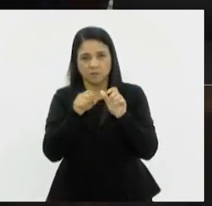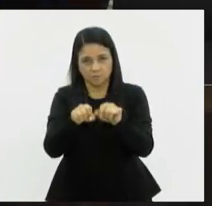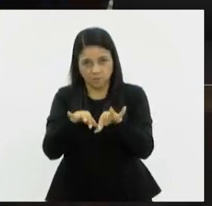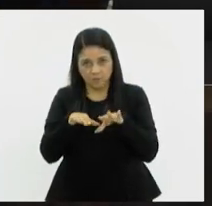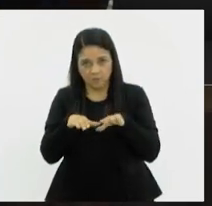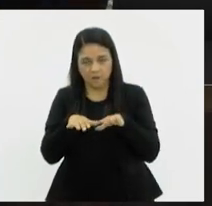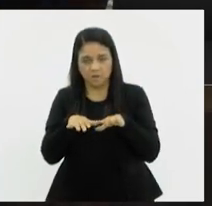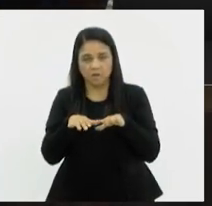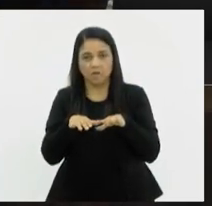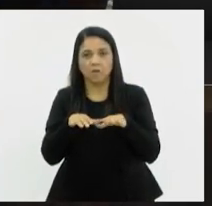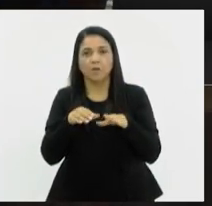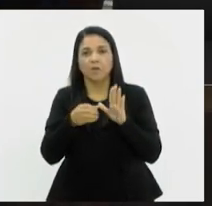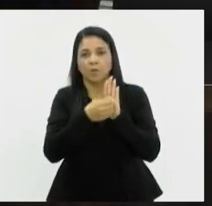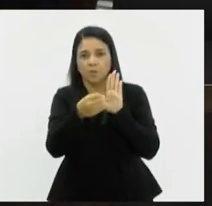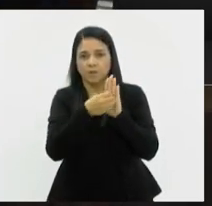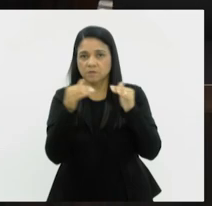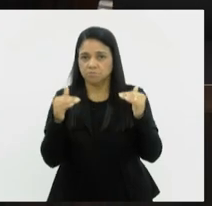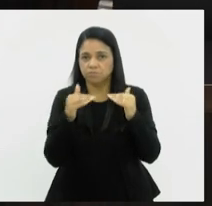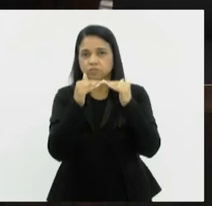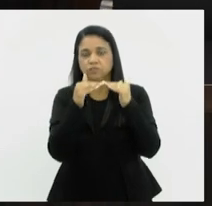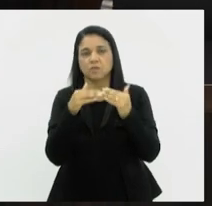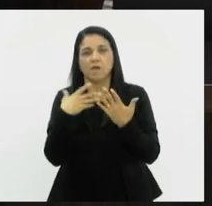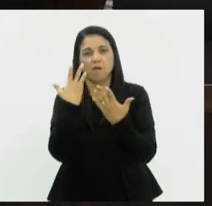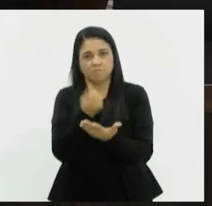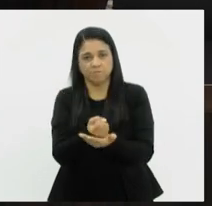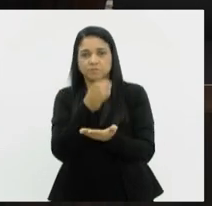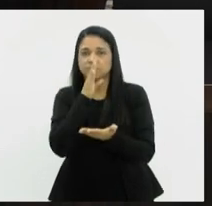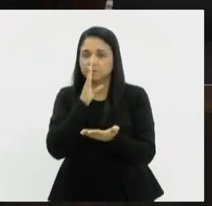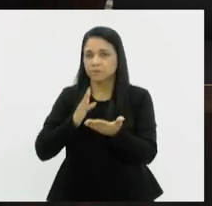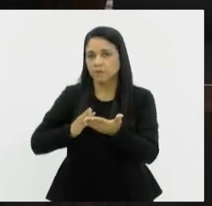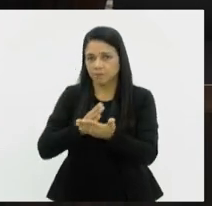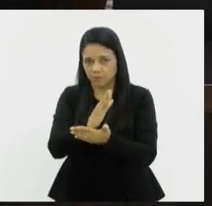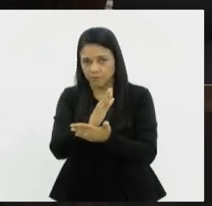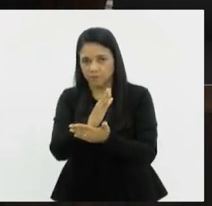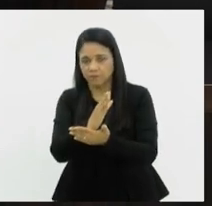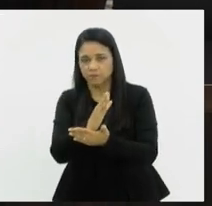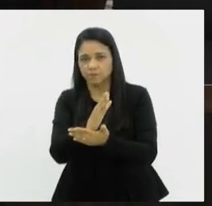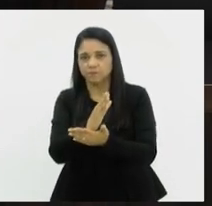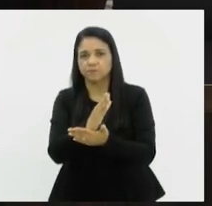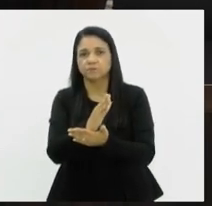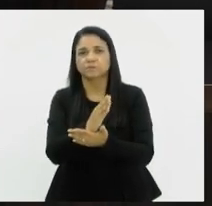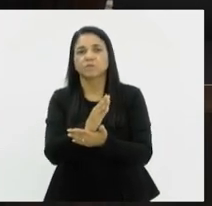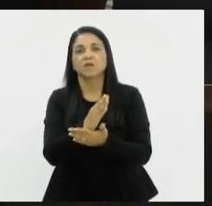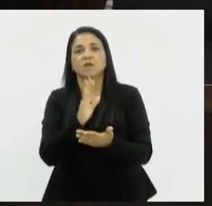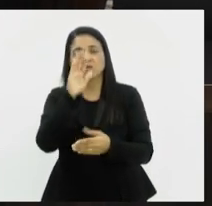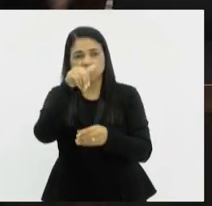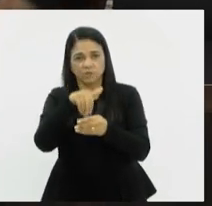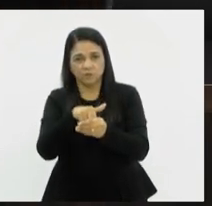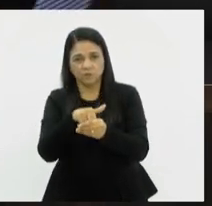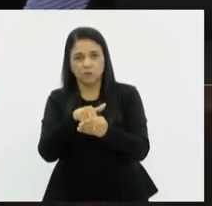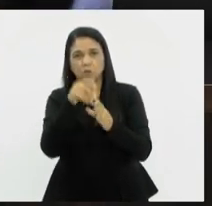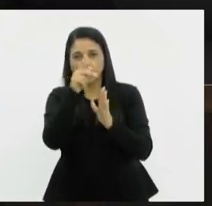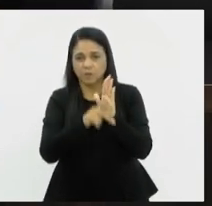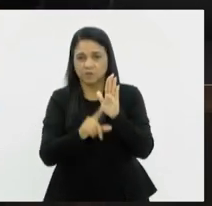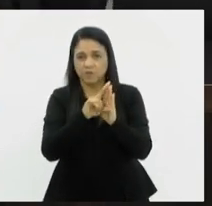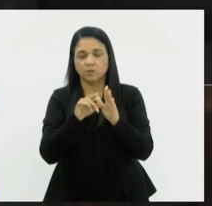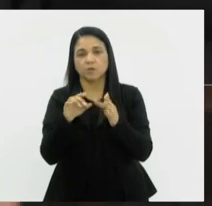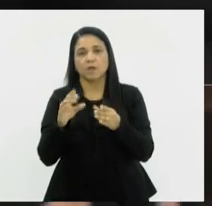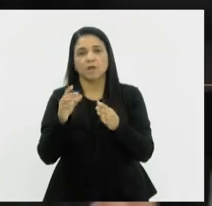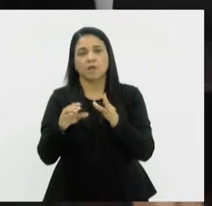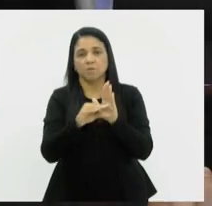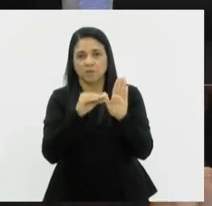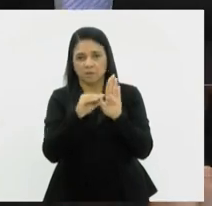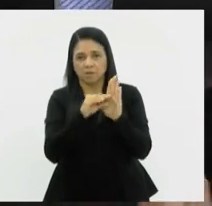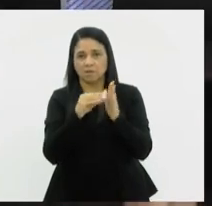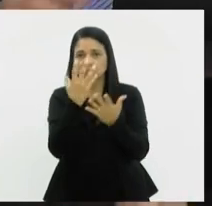plenário, com o parecer favorável. Senhores que aprovam, permaneçam como estão. Aprovado. Em votação, projeto assim emendado. Senhores